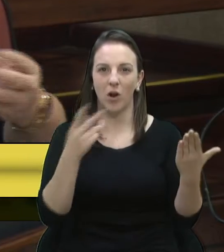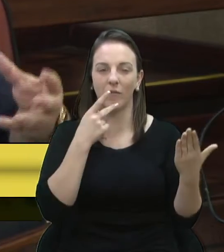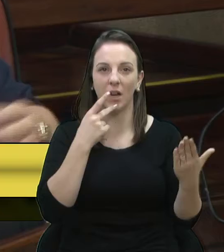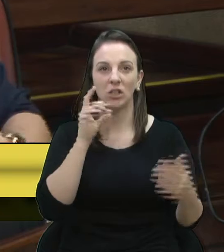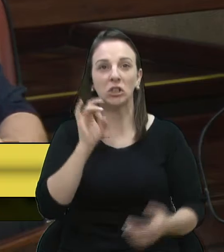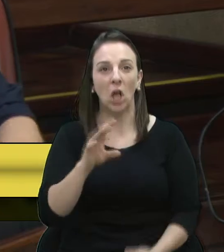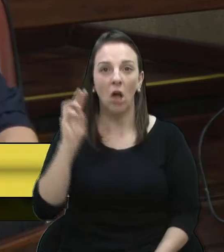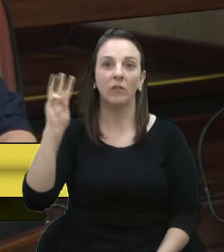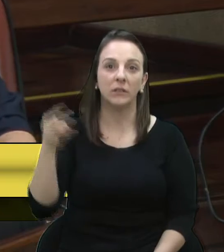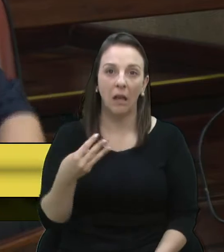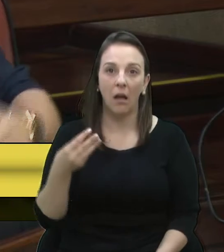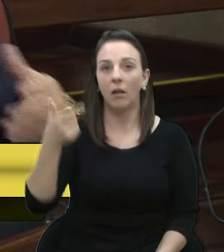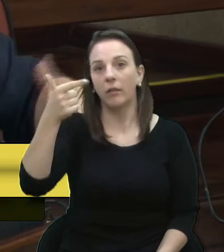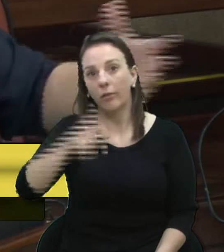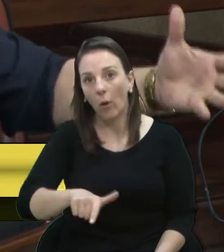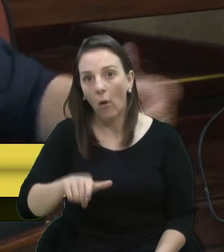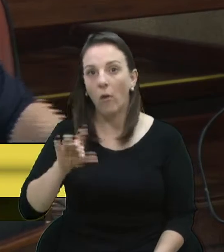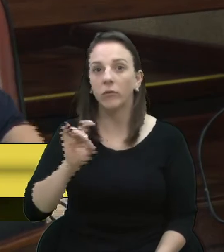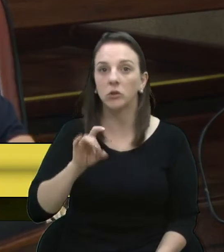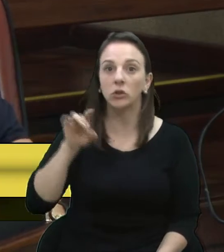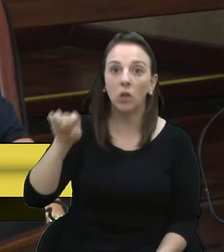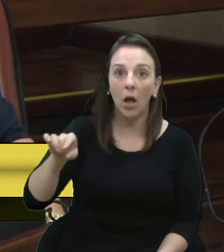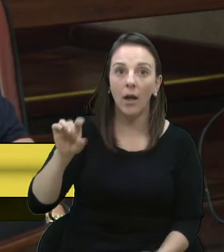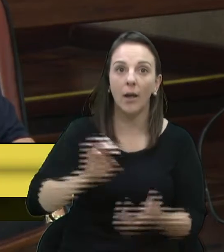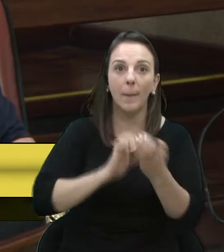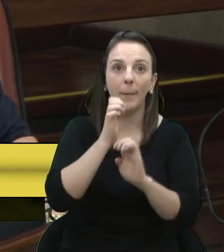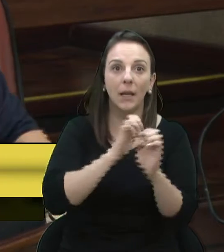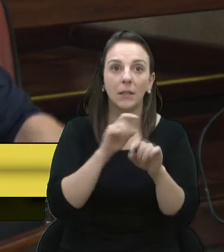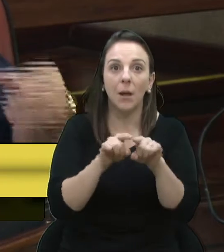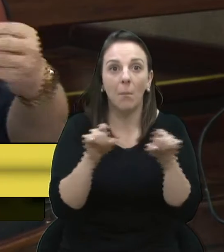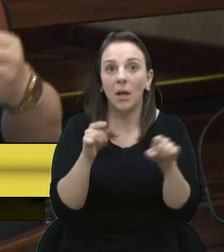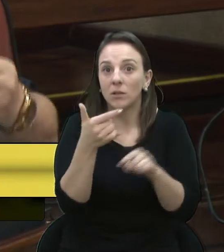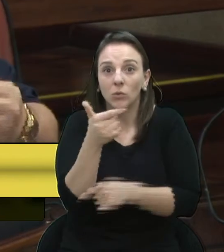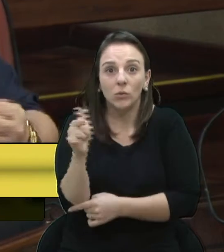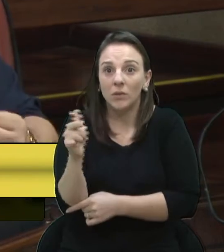só essa empresa? Sim, mas não teve outra.